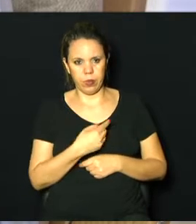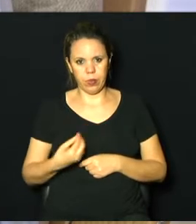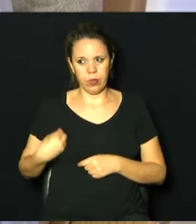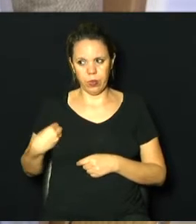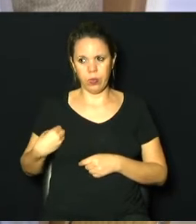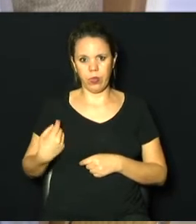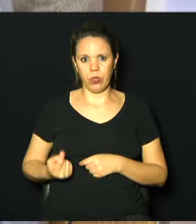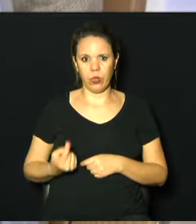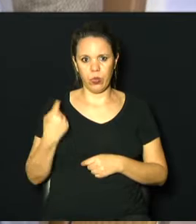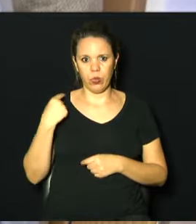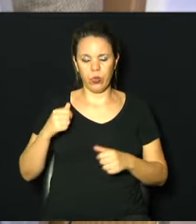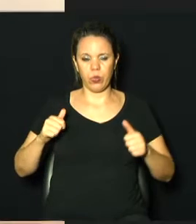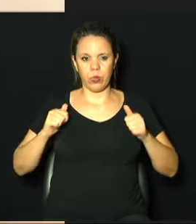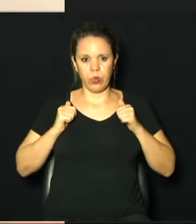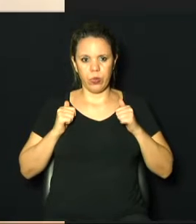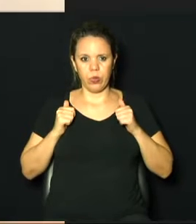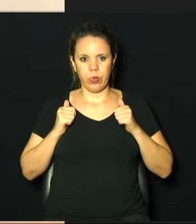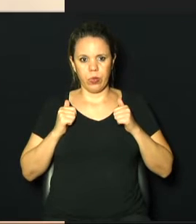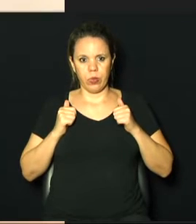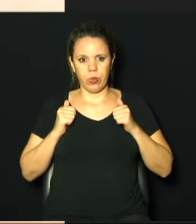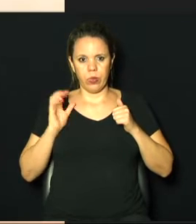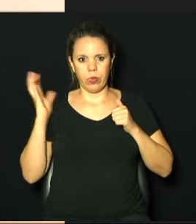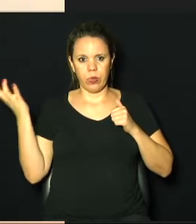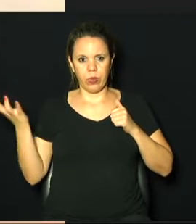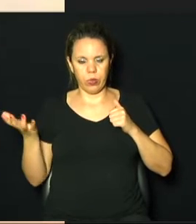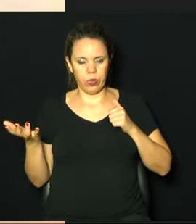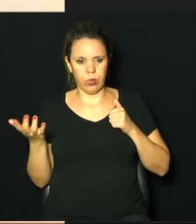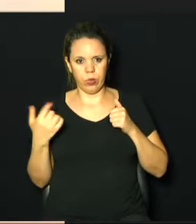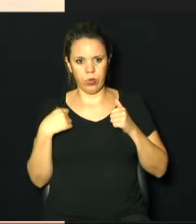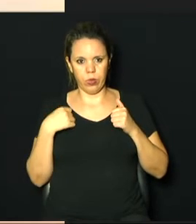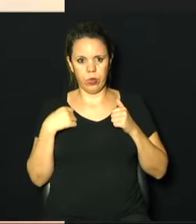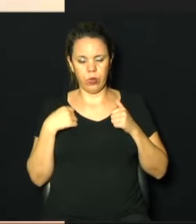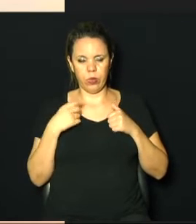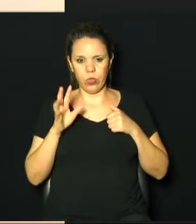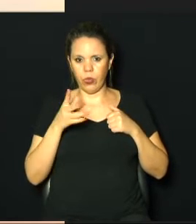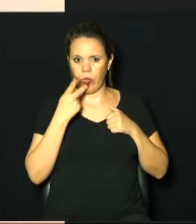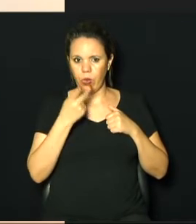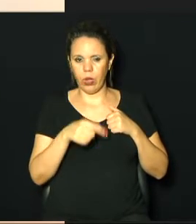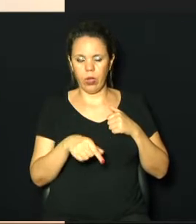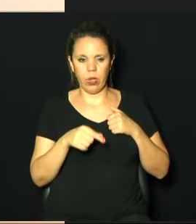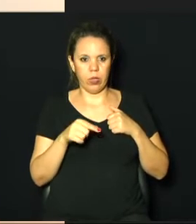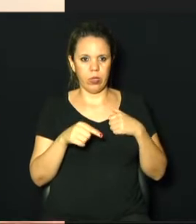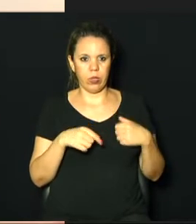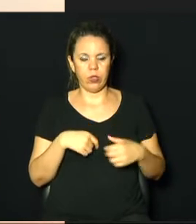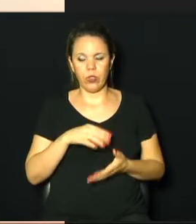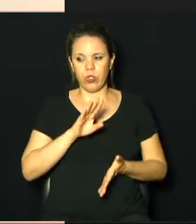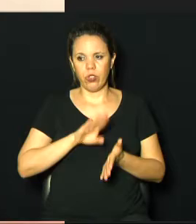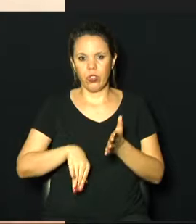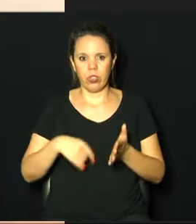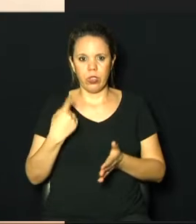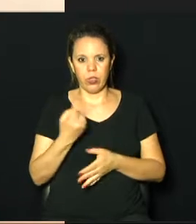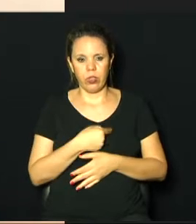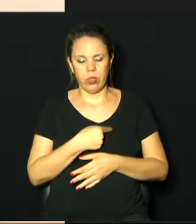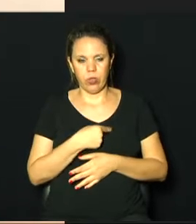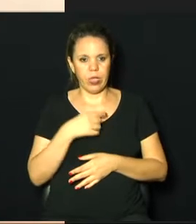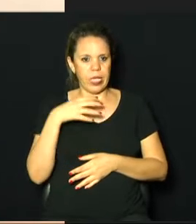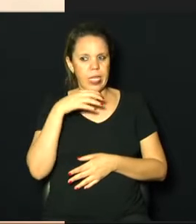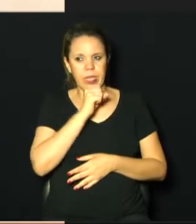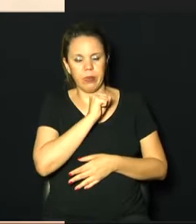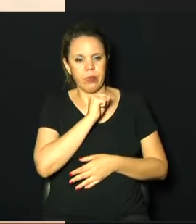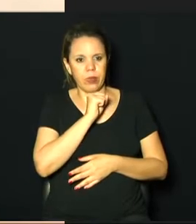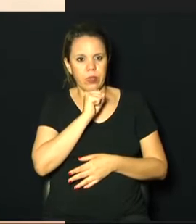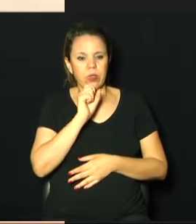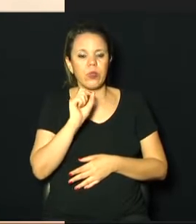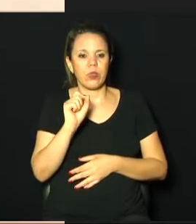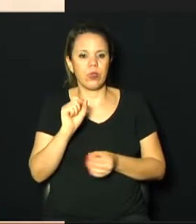vivíamos numa comodidade e de repente, como a gente já mencionou, isso foi tirado de nós